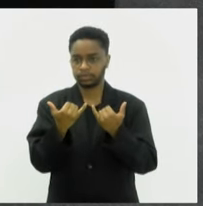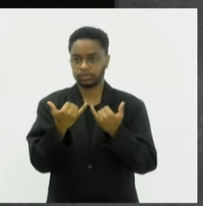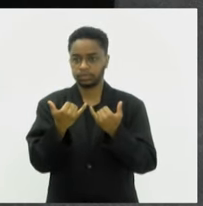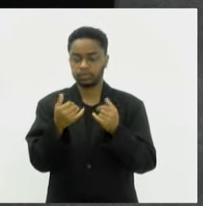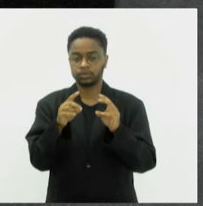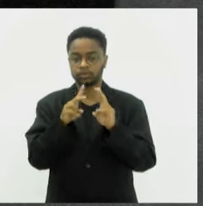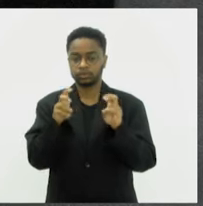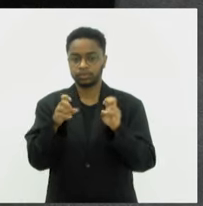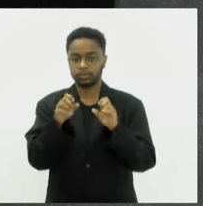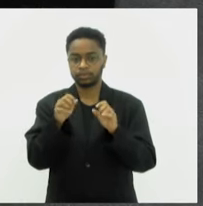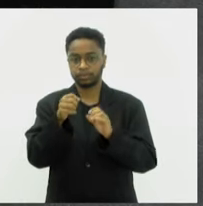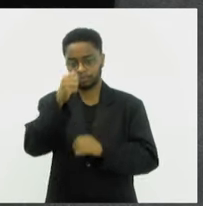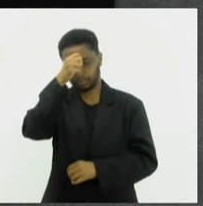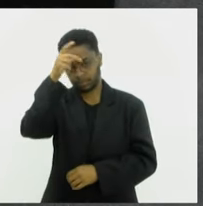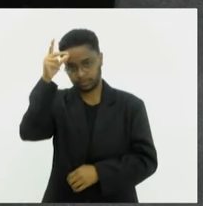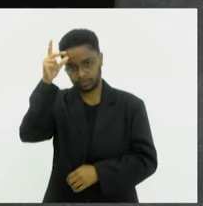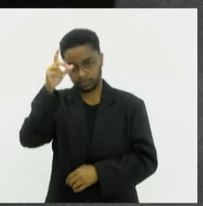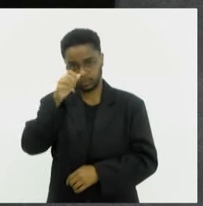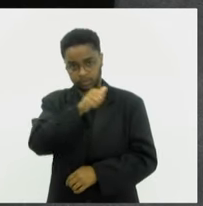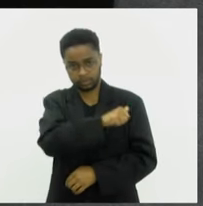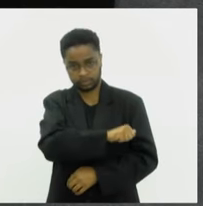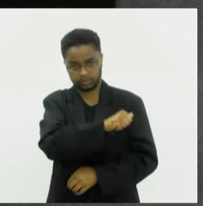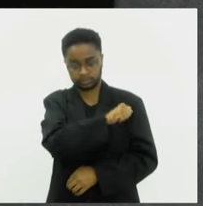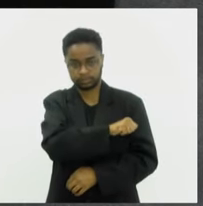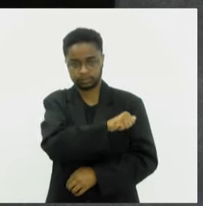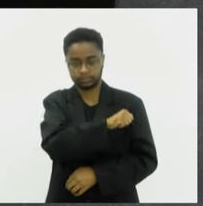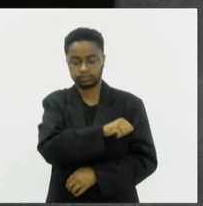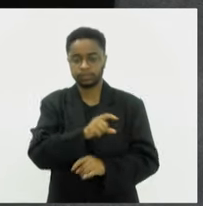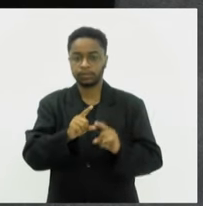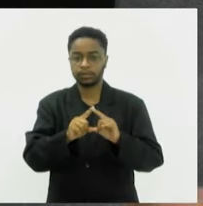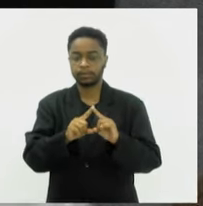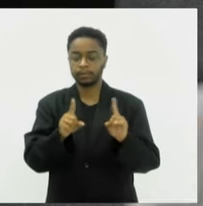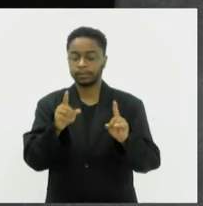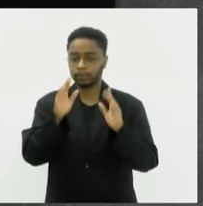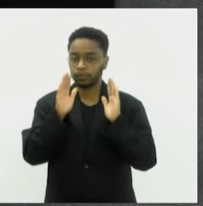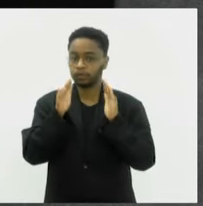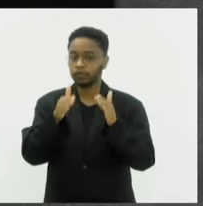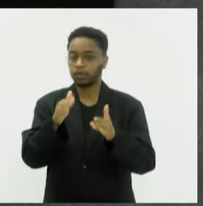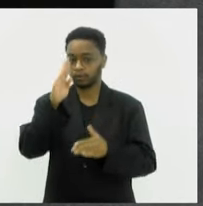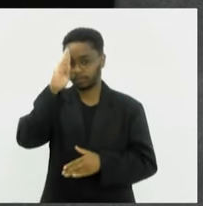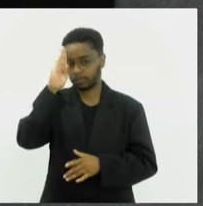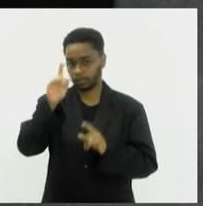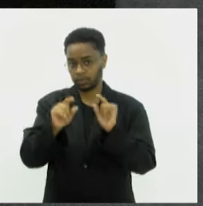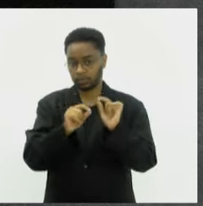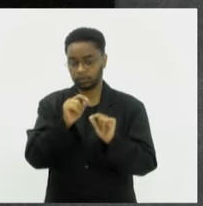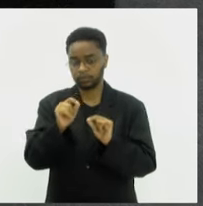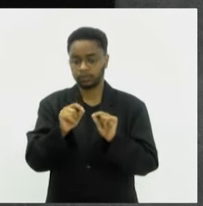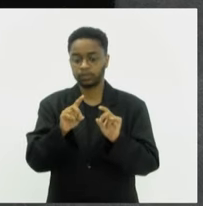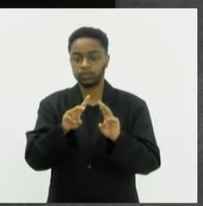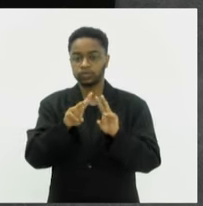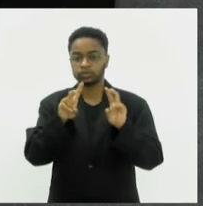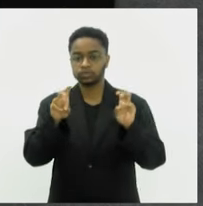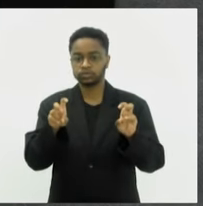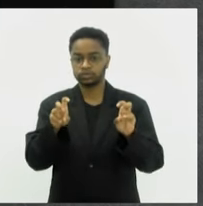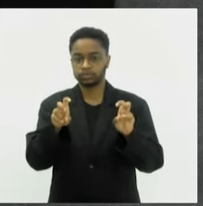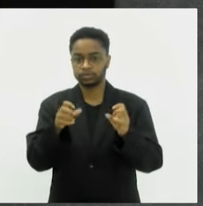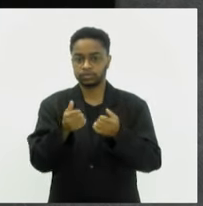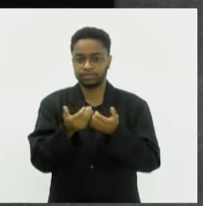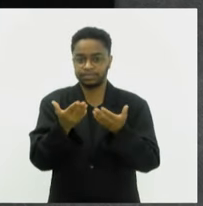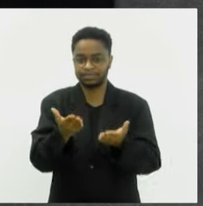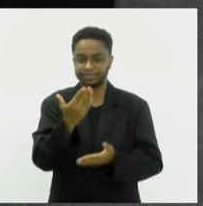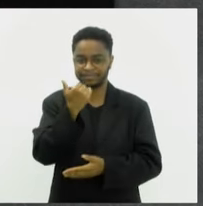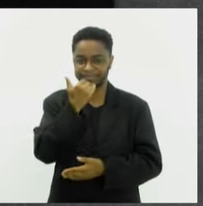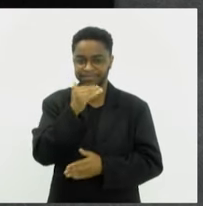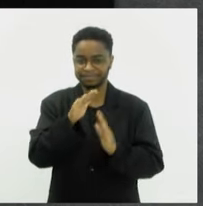da Prefeitura Municipal do Estado do Rio de Janeiro, mais especificamente com relação à distribuição de merenda